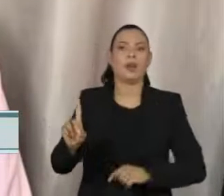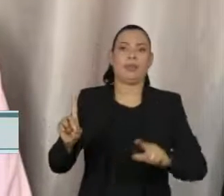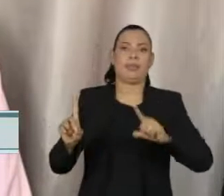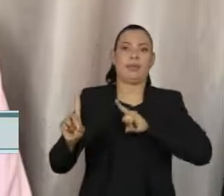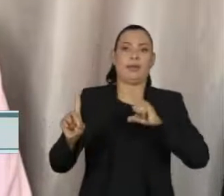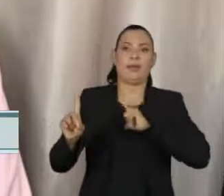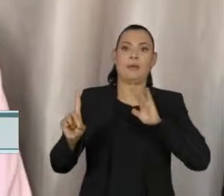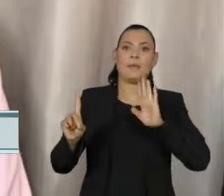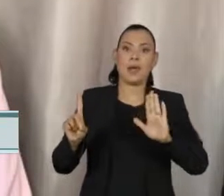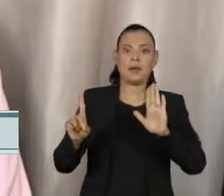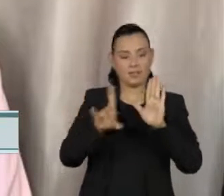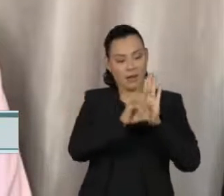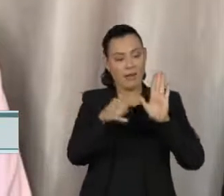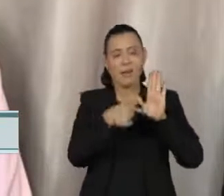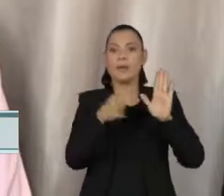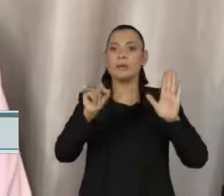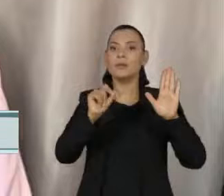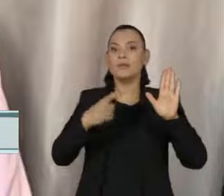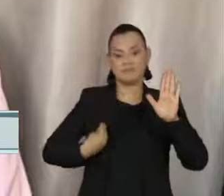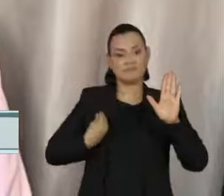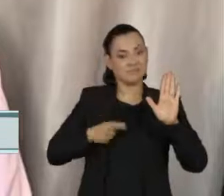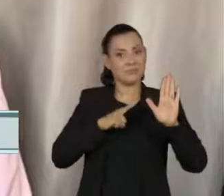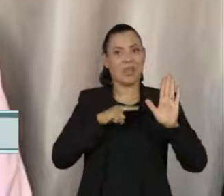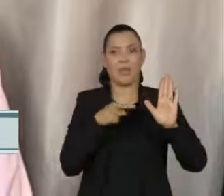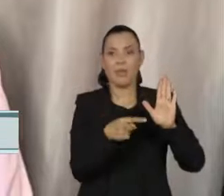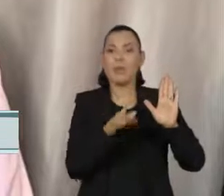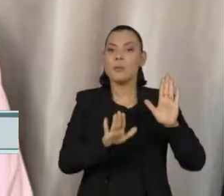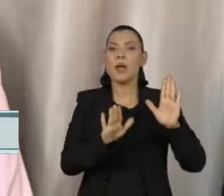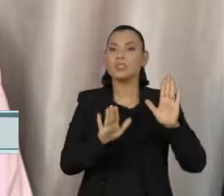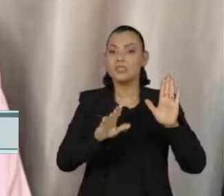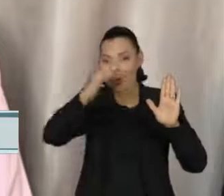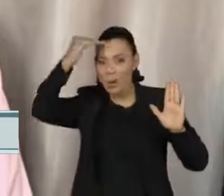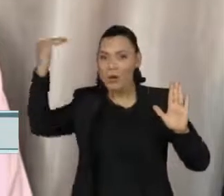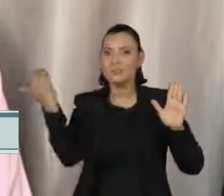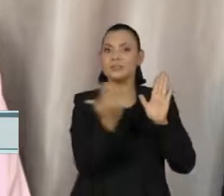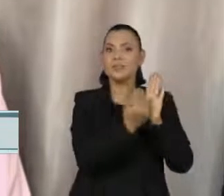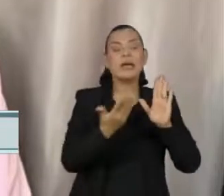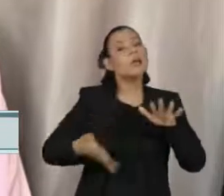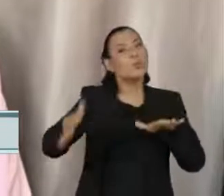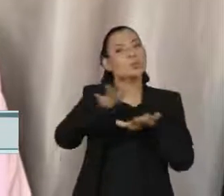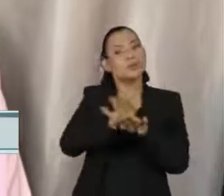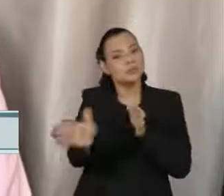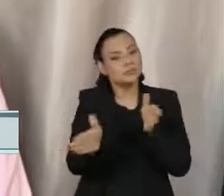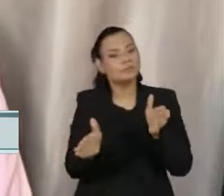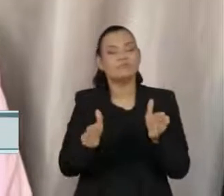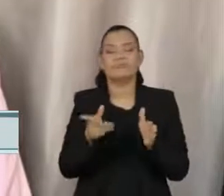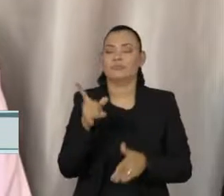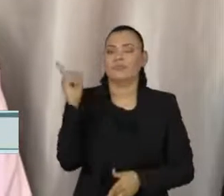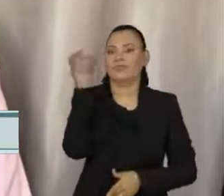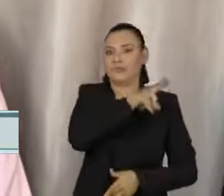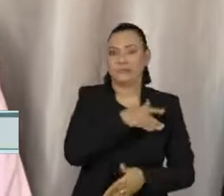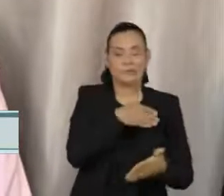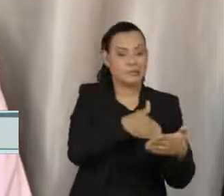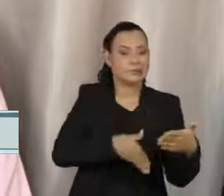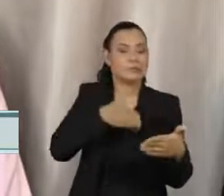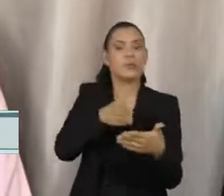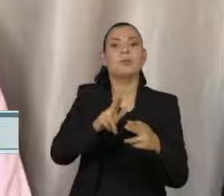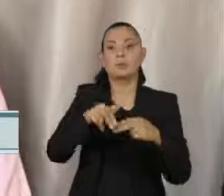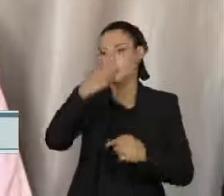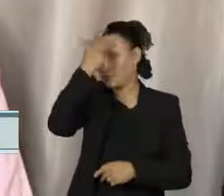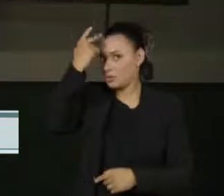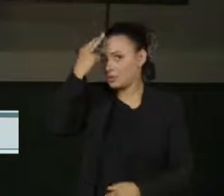no cotidiano, no nosso dia a dia, para que a inclusão, a acessibilidade e o respeito à pessoa com deficiência